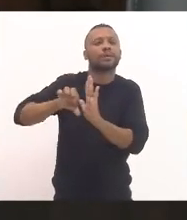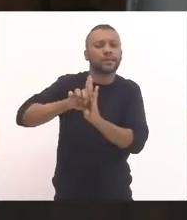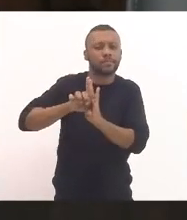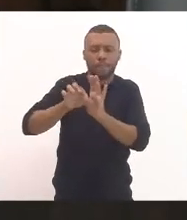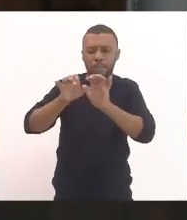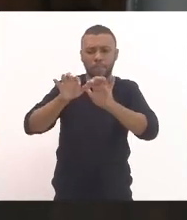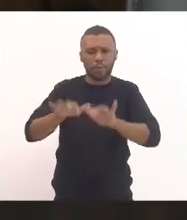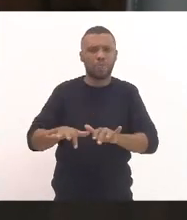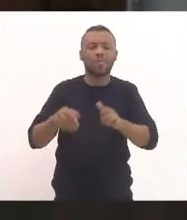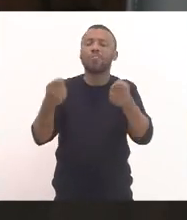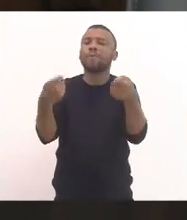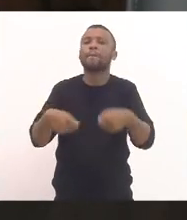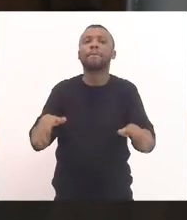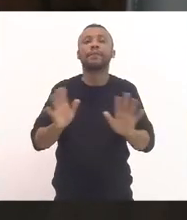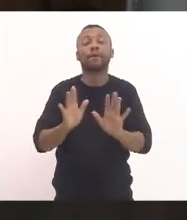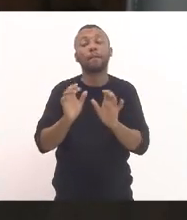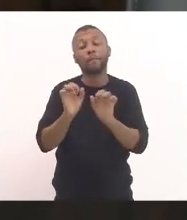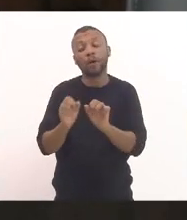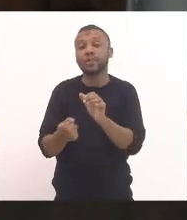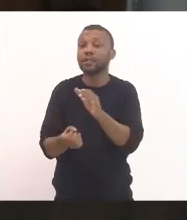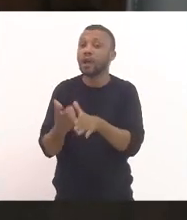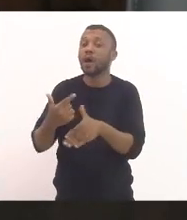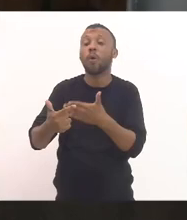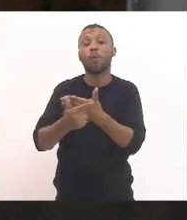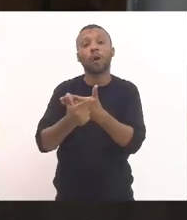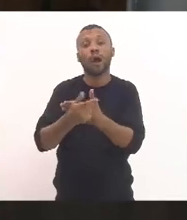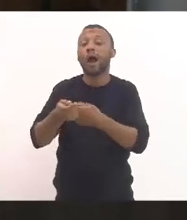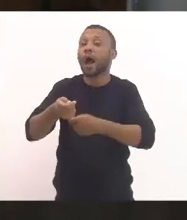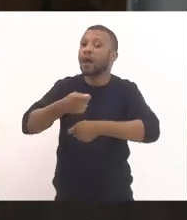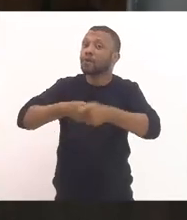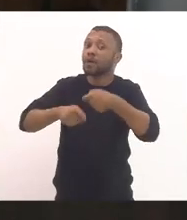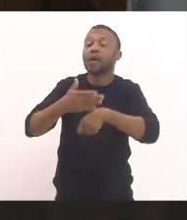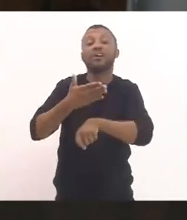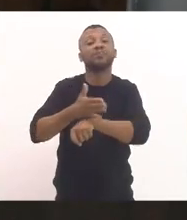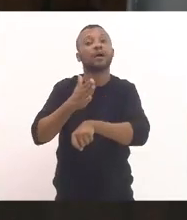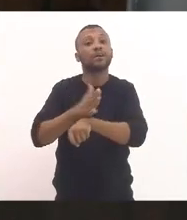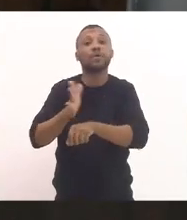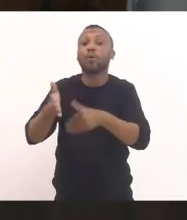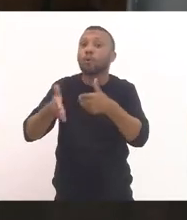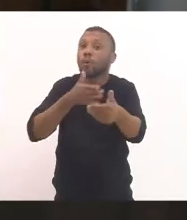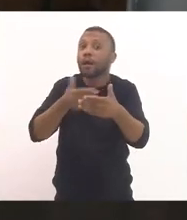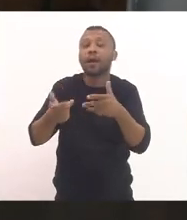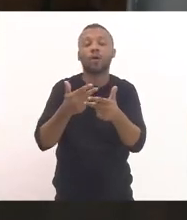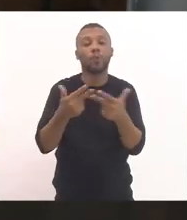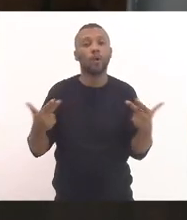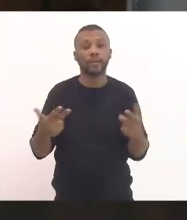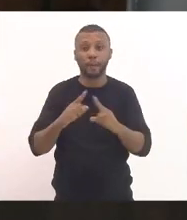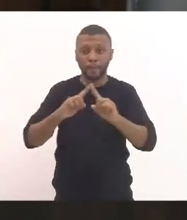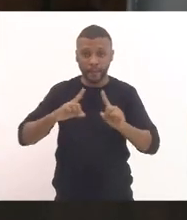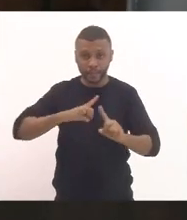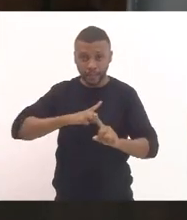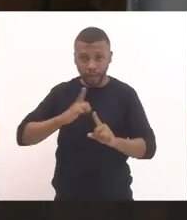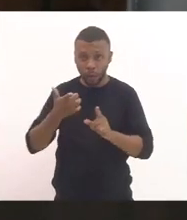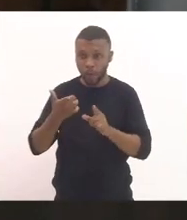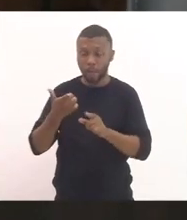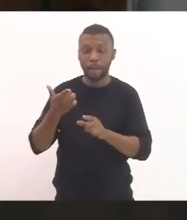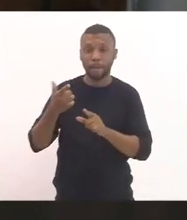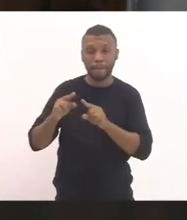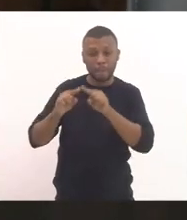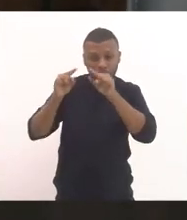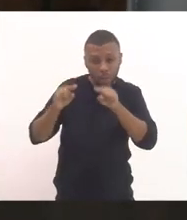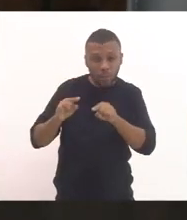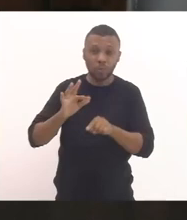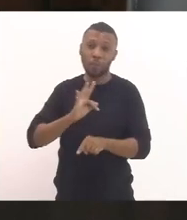necessidade isso pode ser criado cargo administrativo estagiário o que quer que seja agora que existe um plantão de